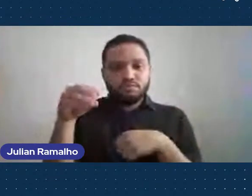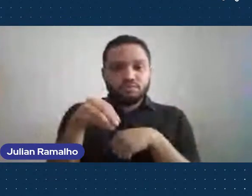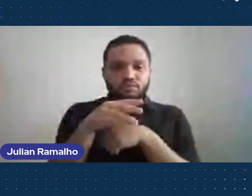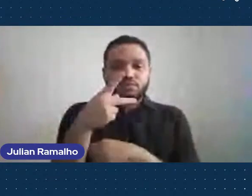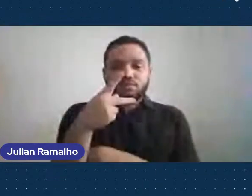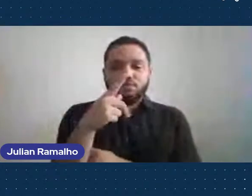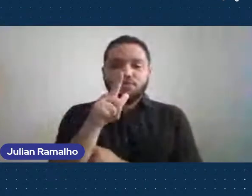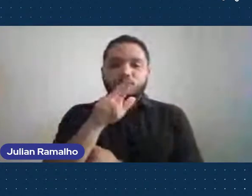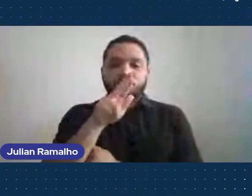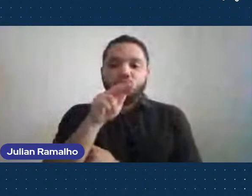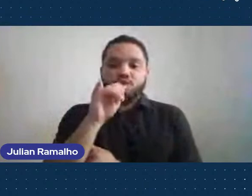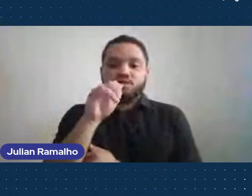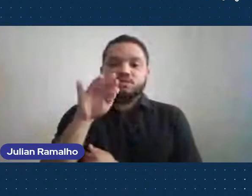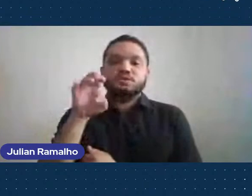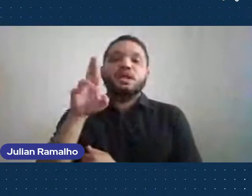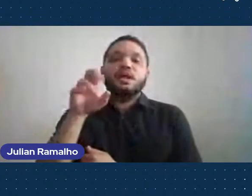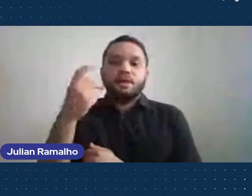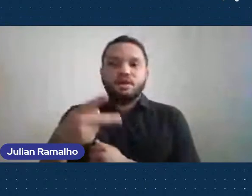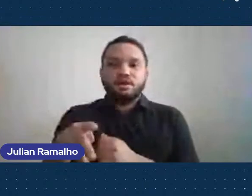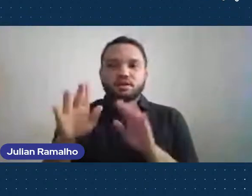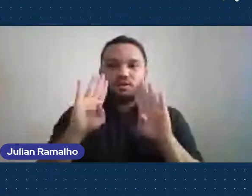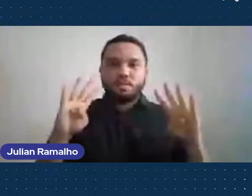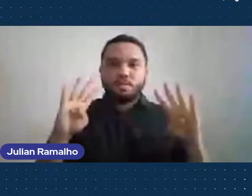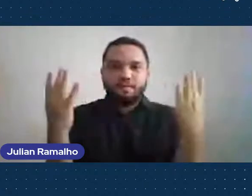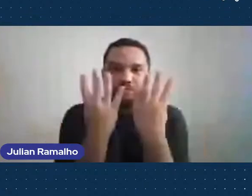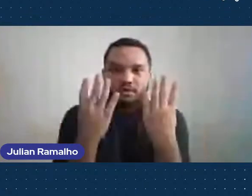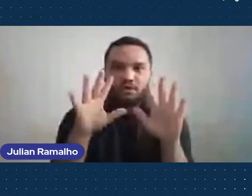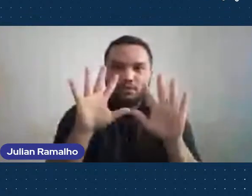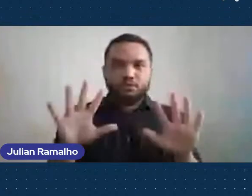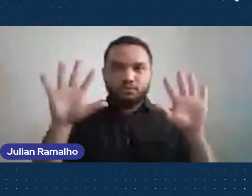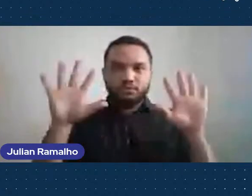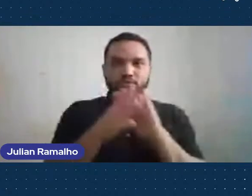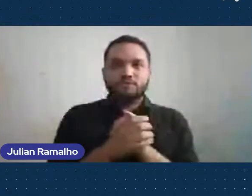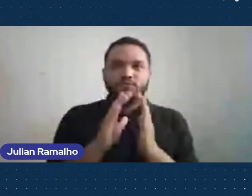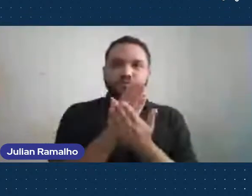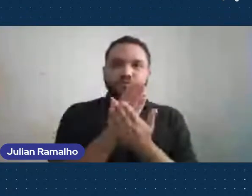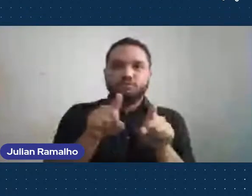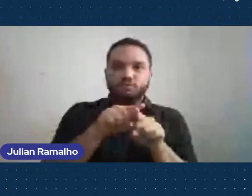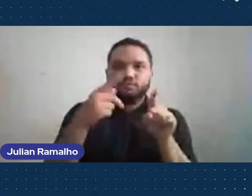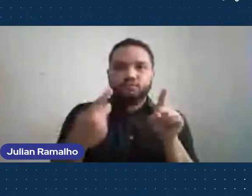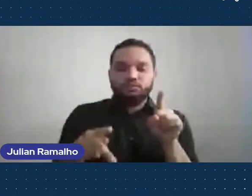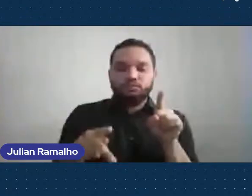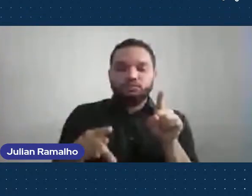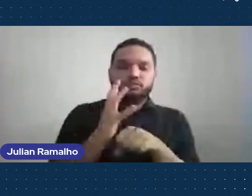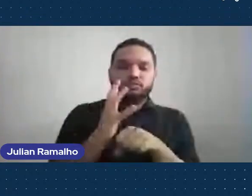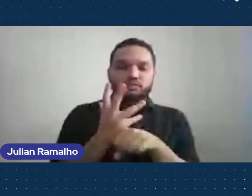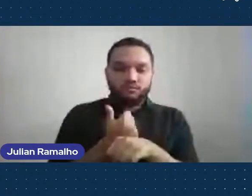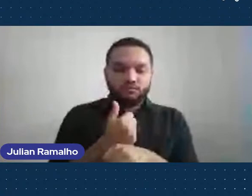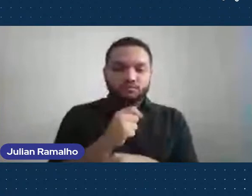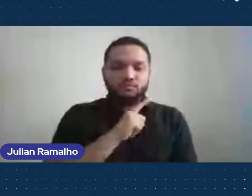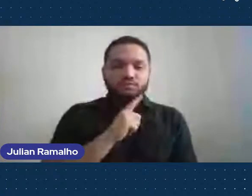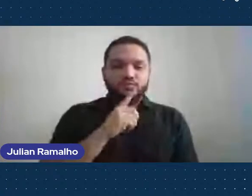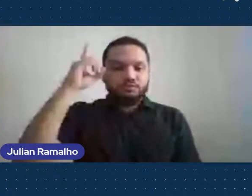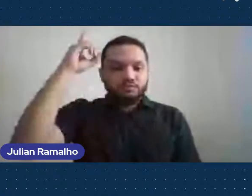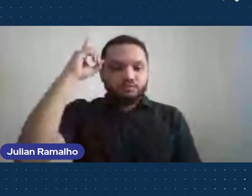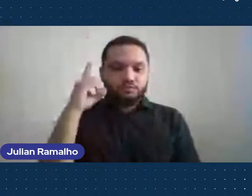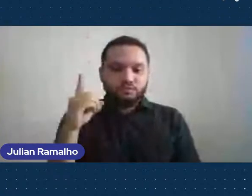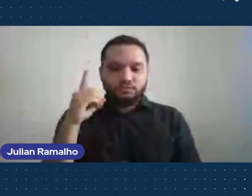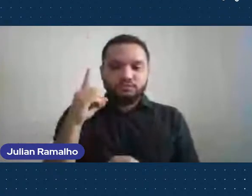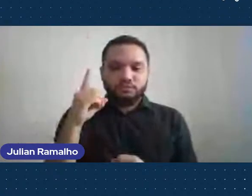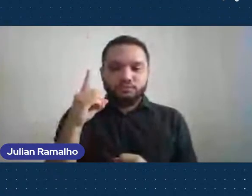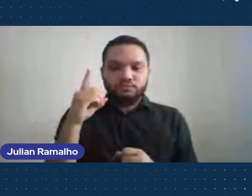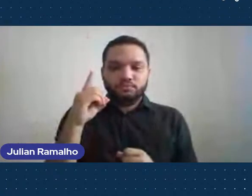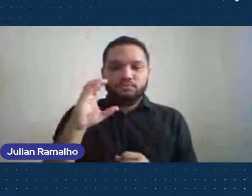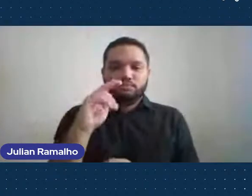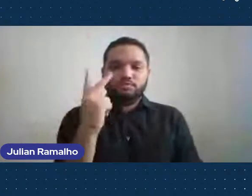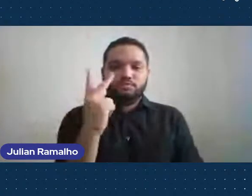das bibliotecas do campus do Benfica e alguns parceiros do evento. No caso, a gente tem a direção do Centro de Humanidades, por